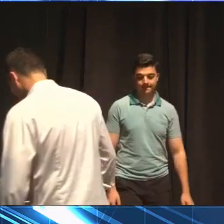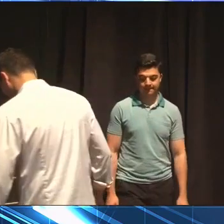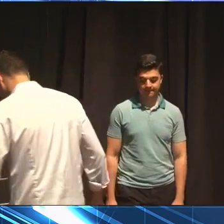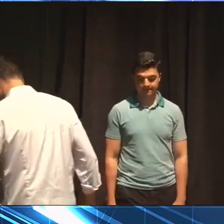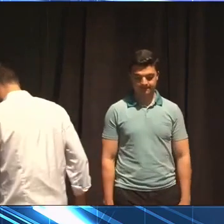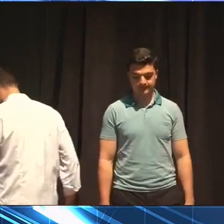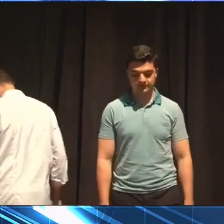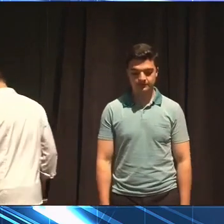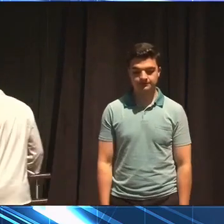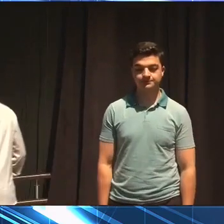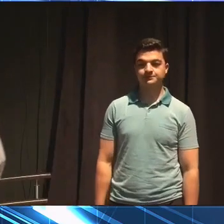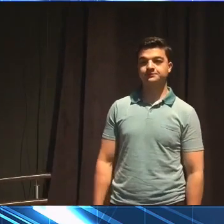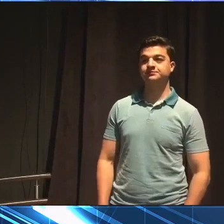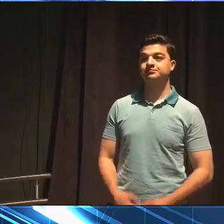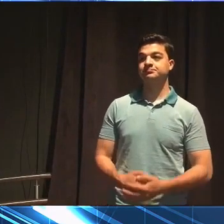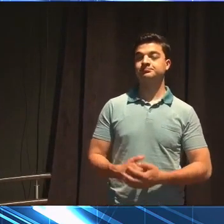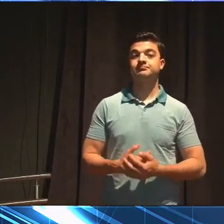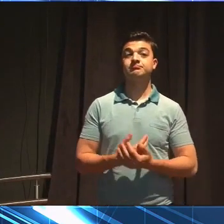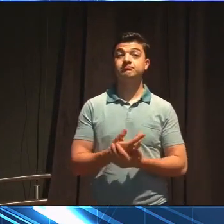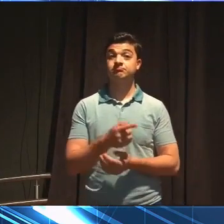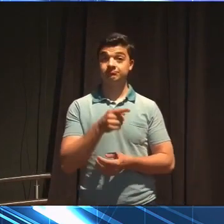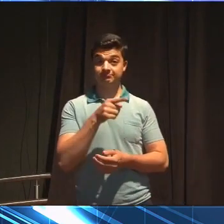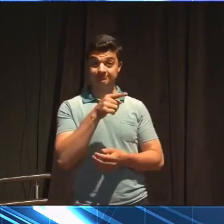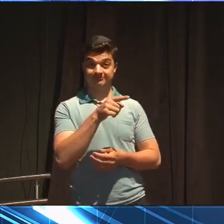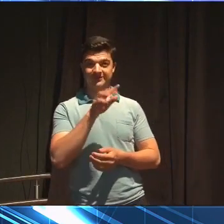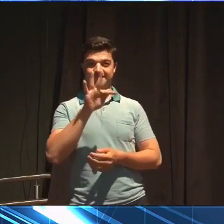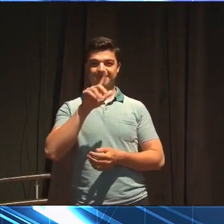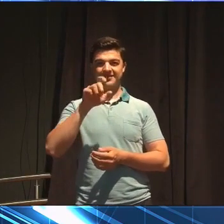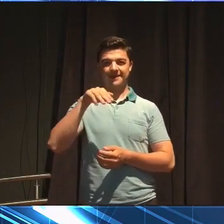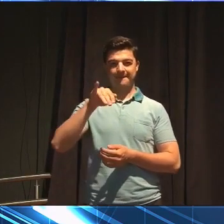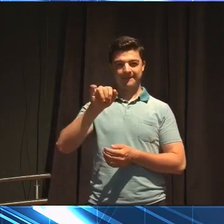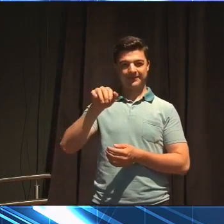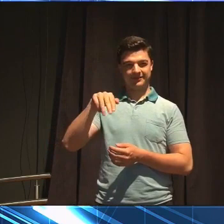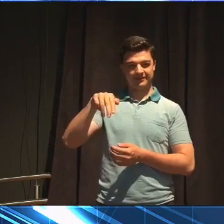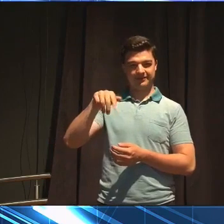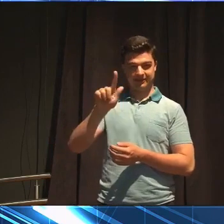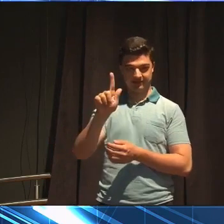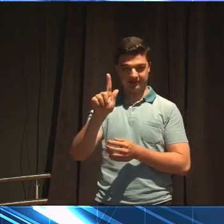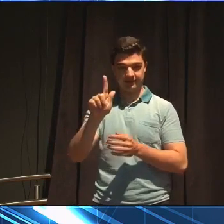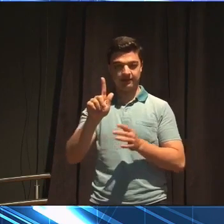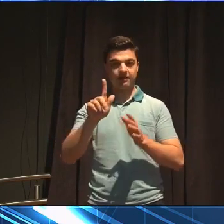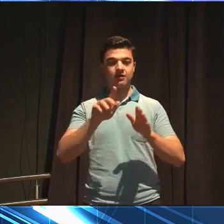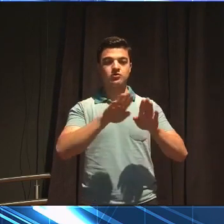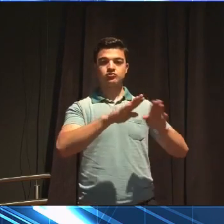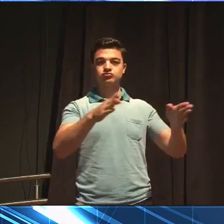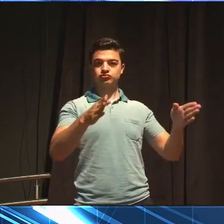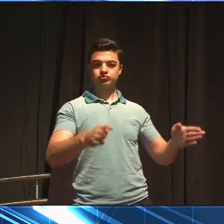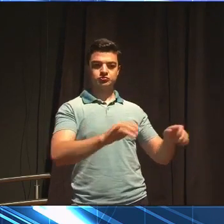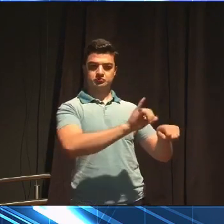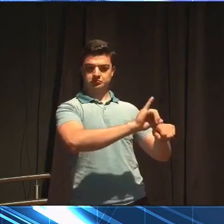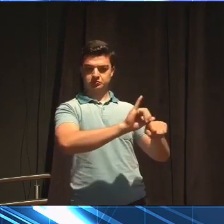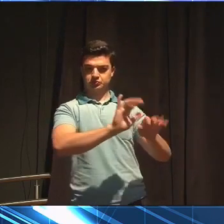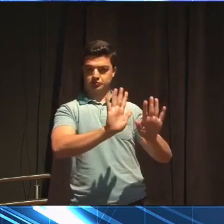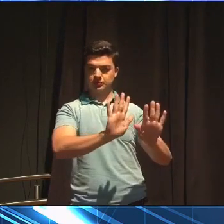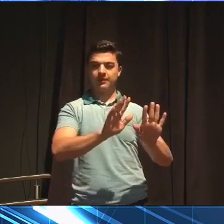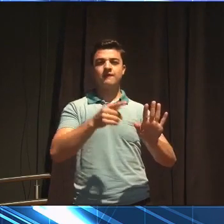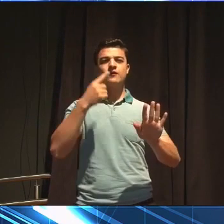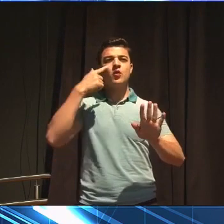Contudo, lá naquele ambiente existiam diversos laboratórios, dentre os quais tinha um laboratório que era de